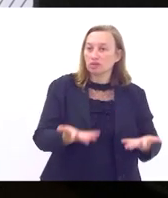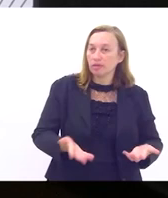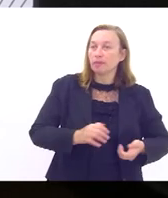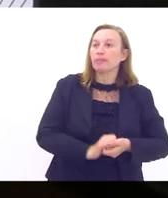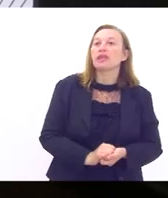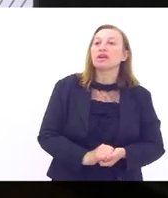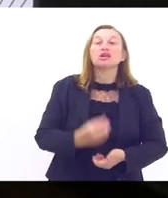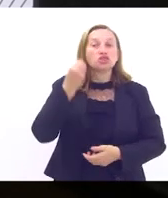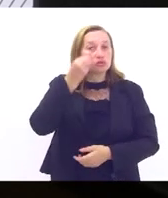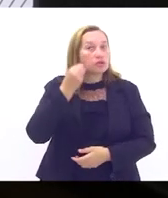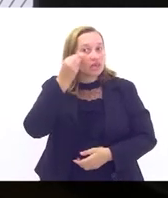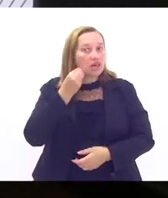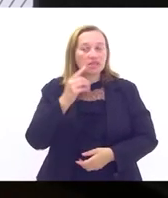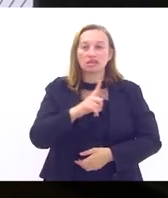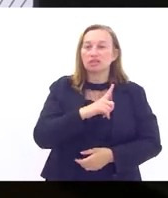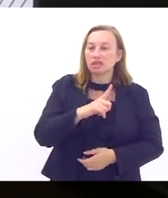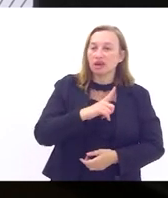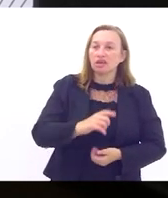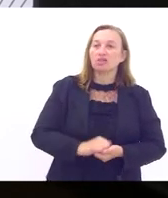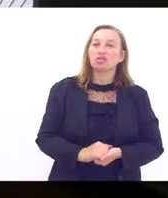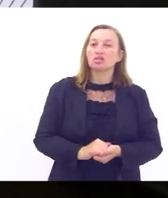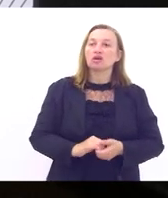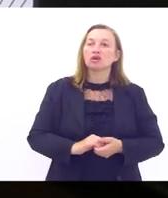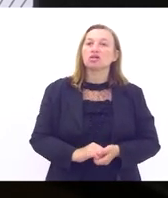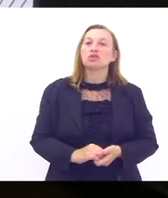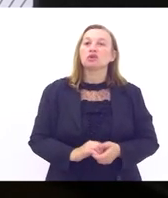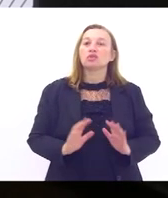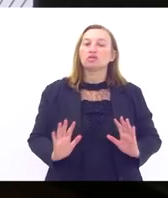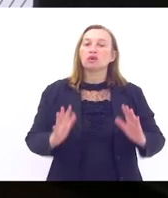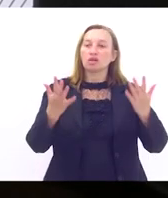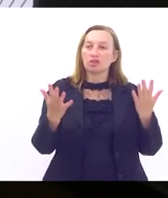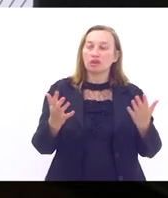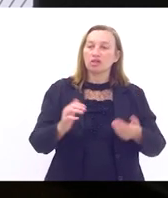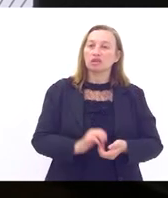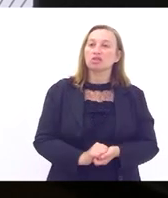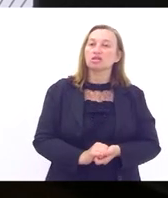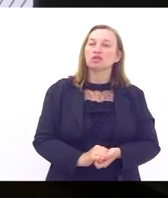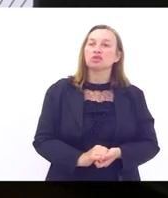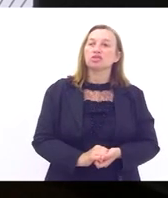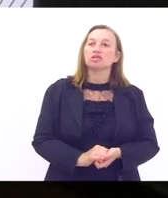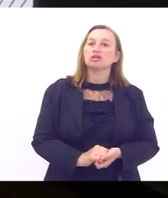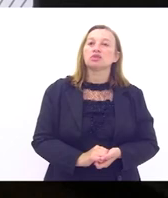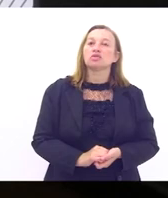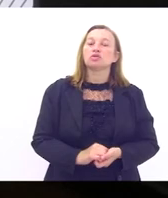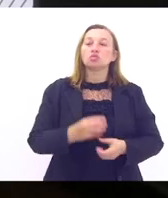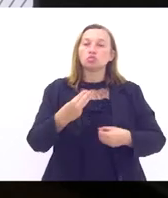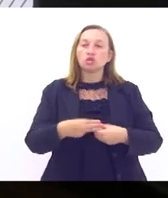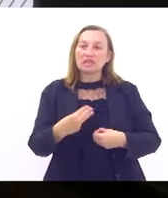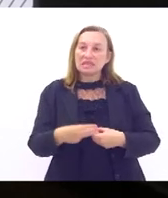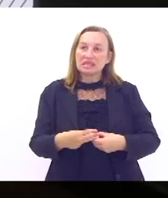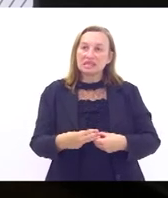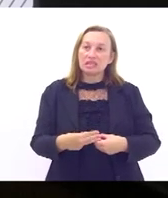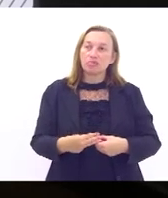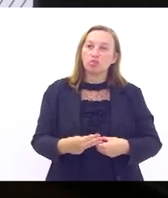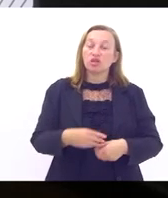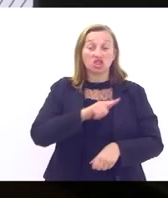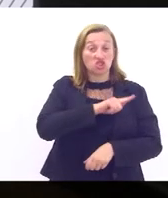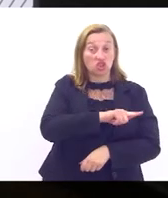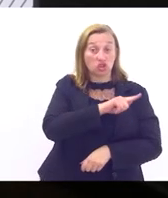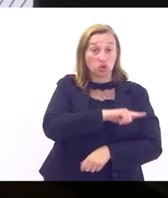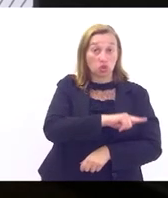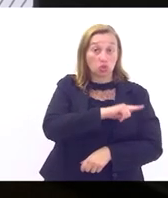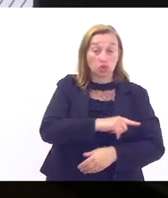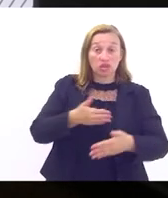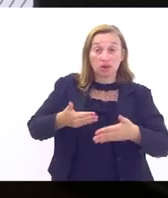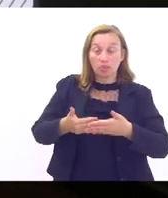gente tem experiência no evento de experiências exitosas, que no município onde a gestora se